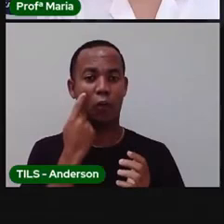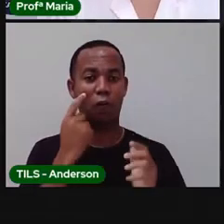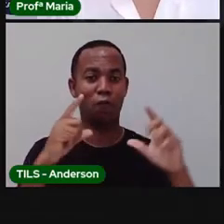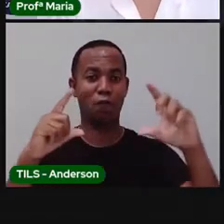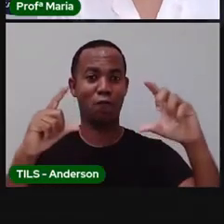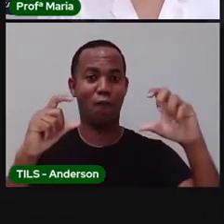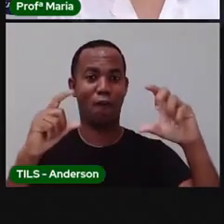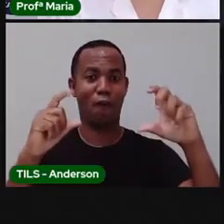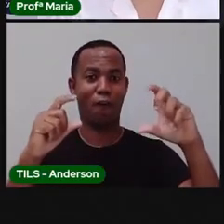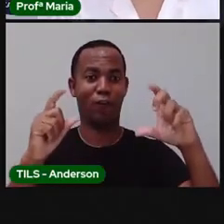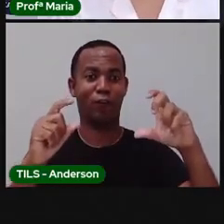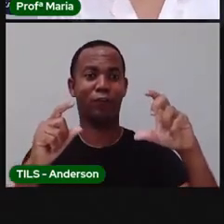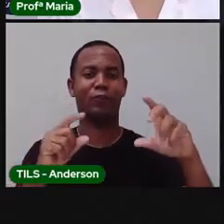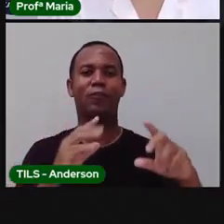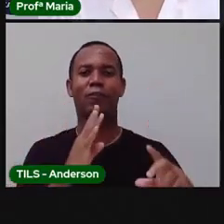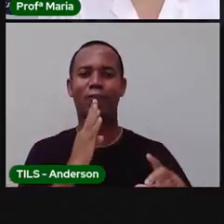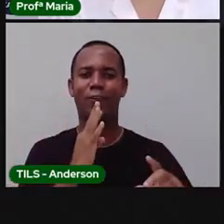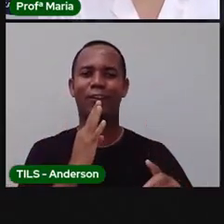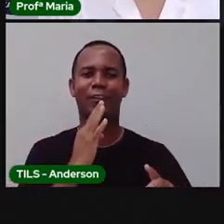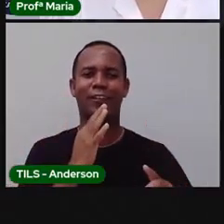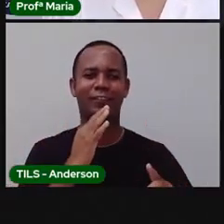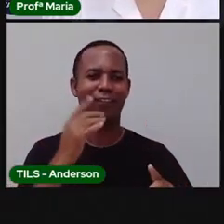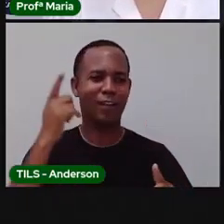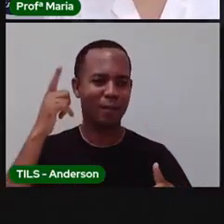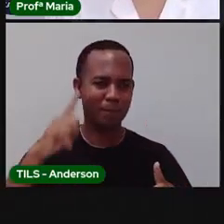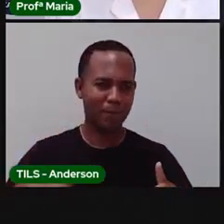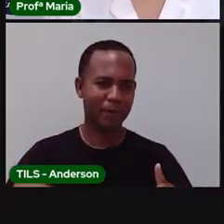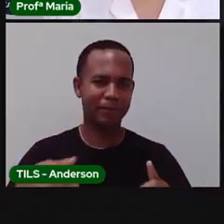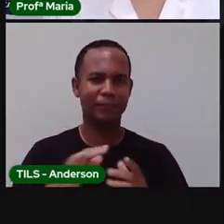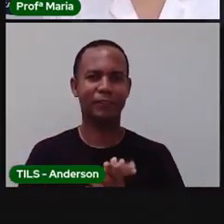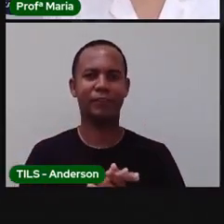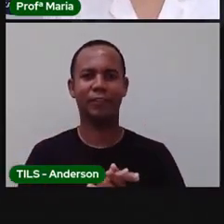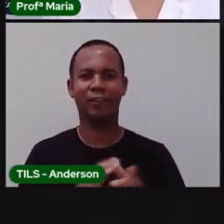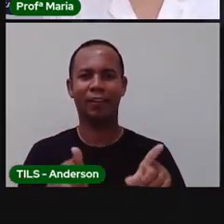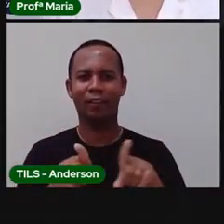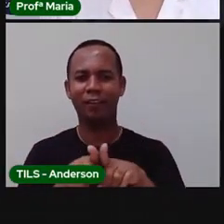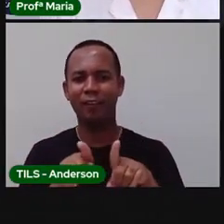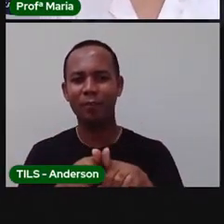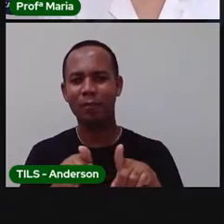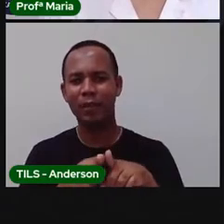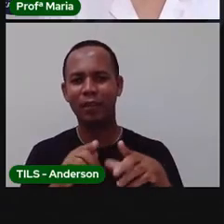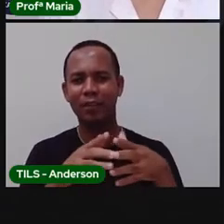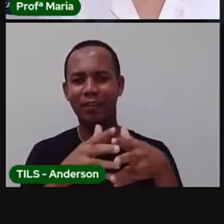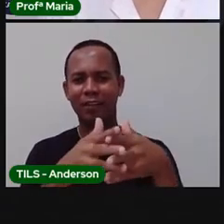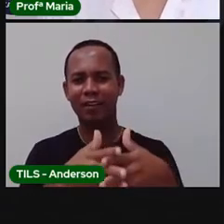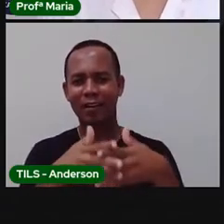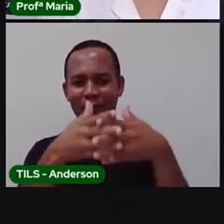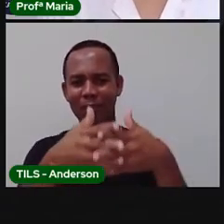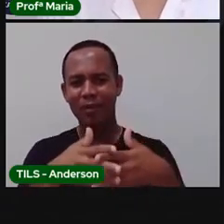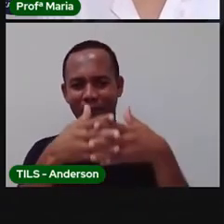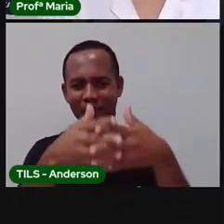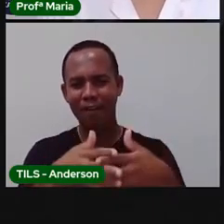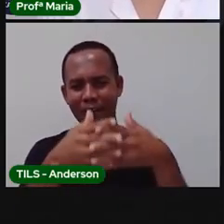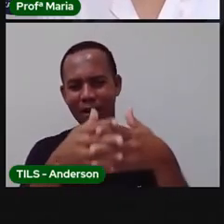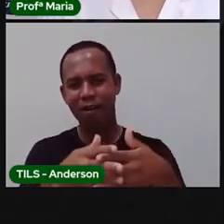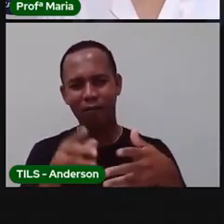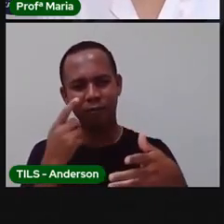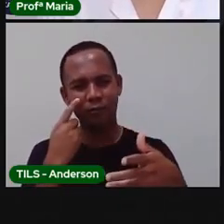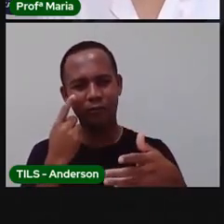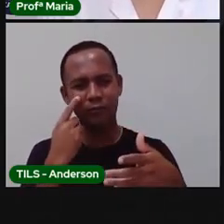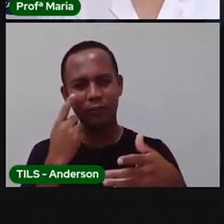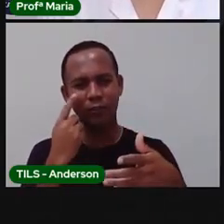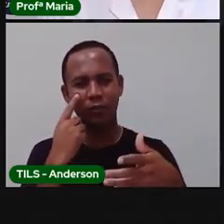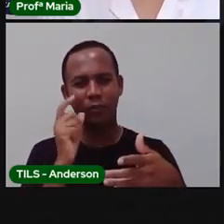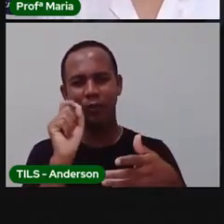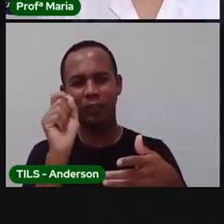foto se repete aqui, viu? E na frente da prefeitura temos um caminhão, né, da prefeitura também, de